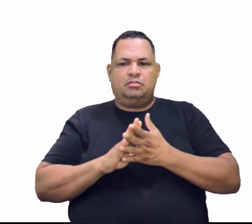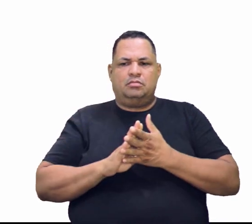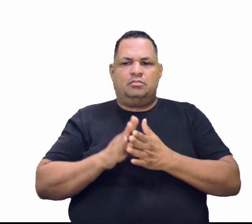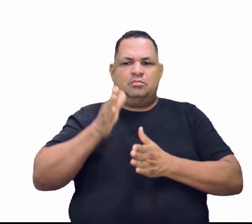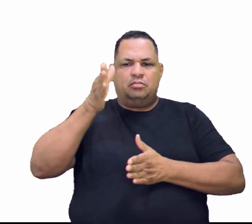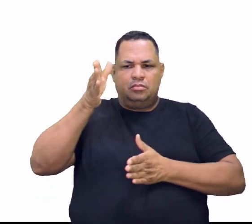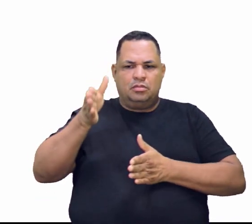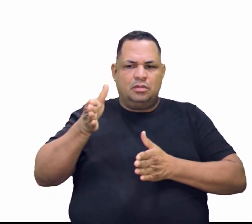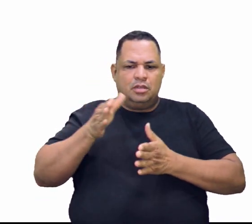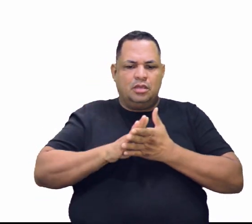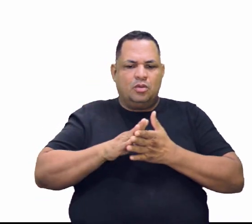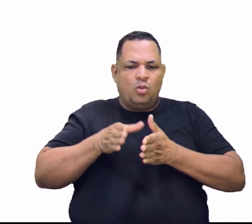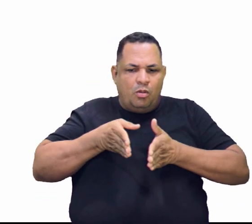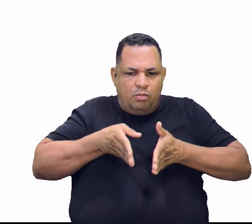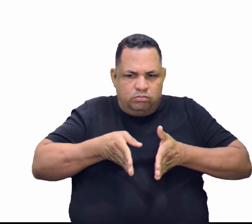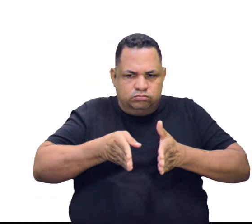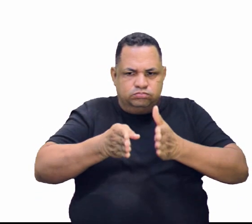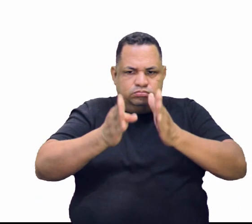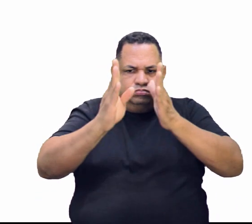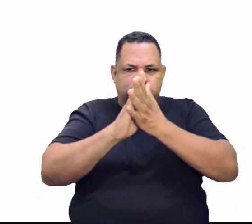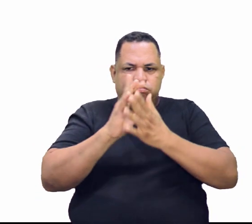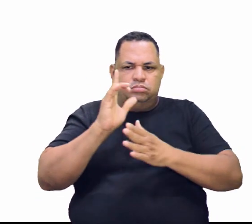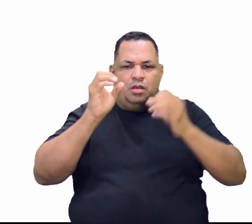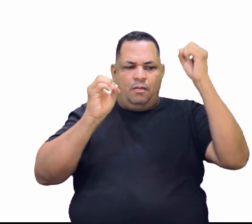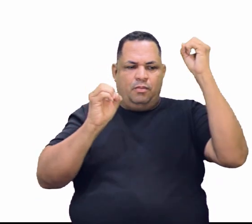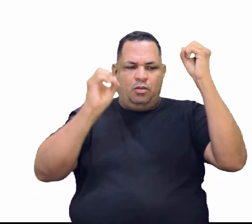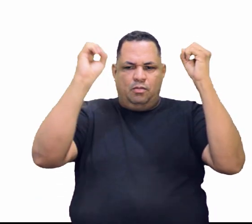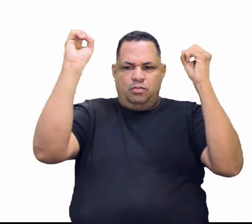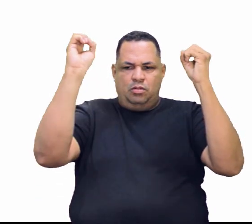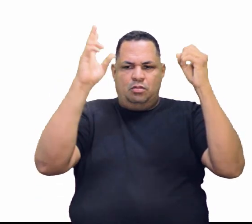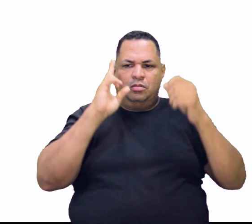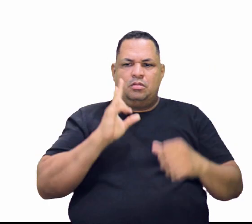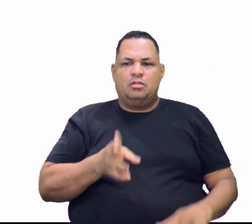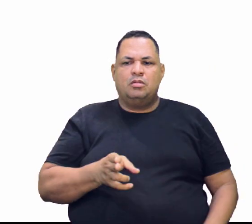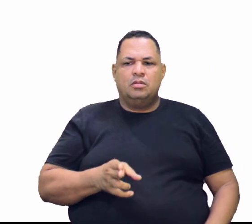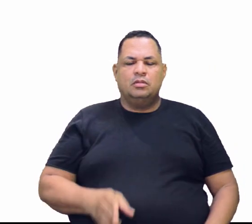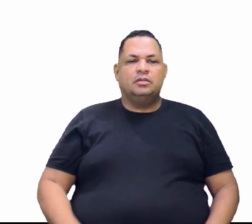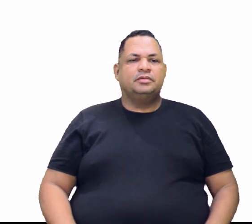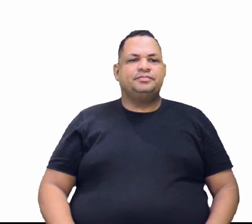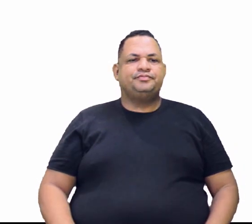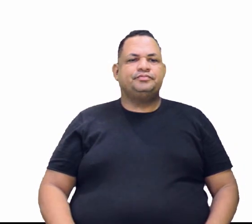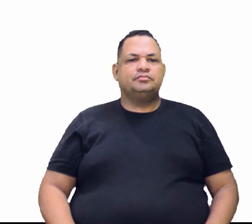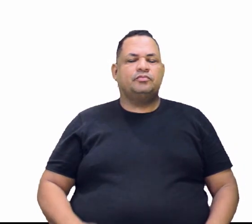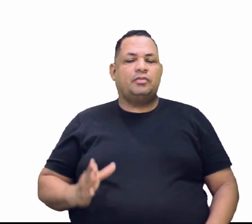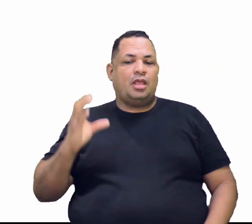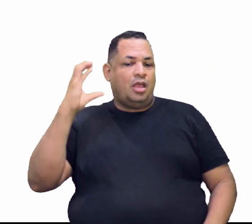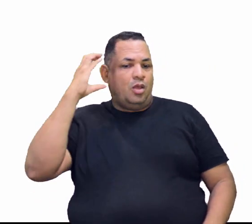vida desse grande militar, sertanista, ativista,